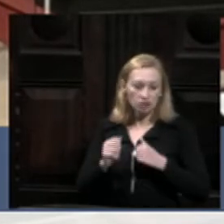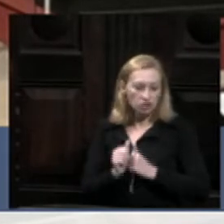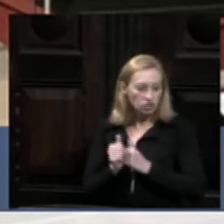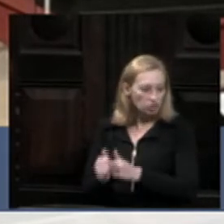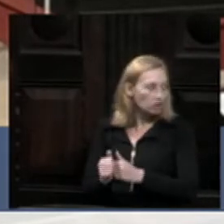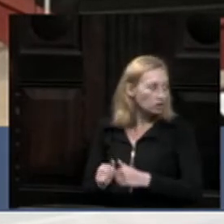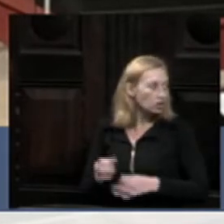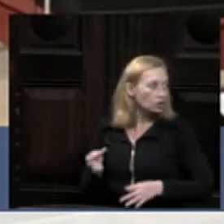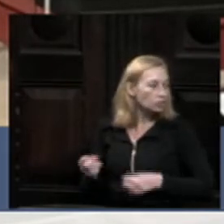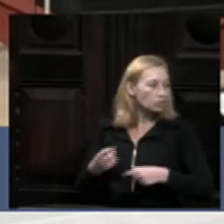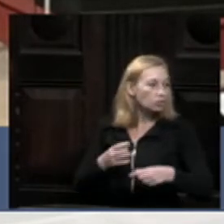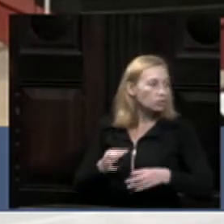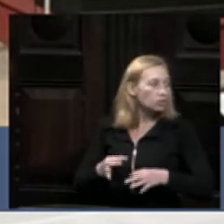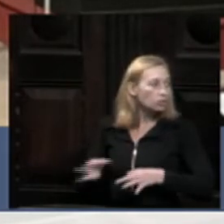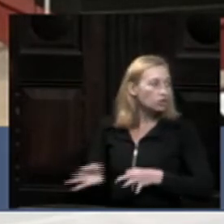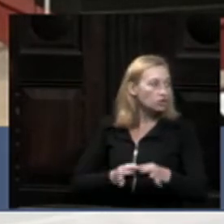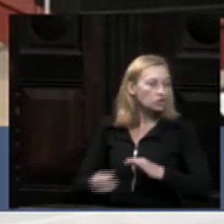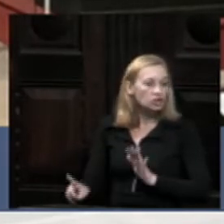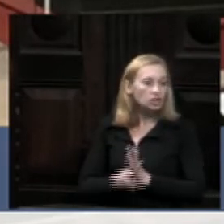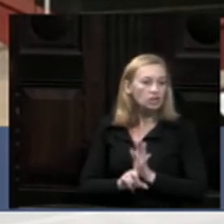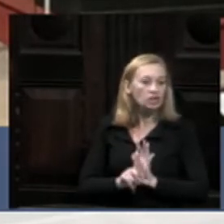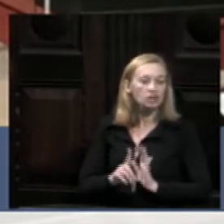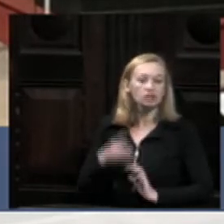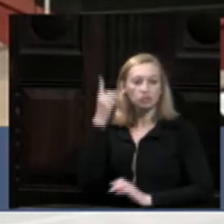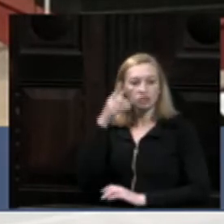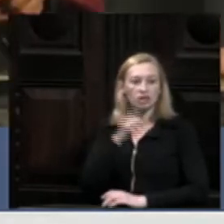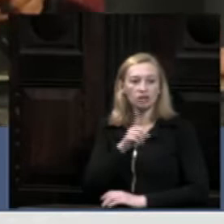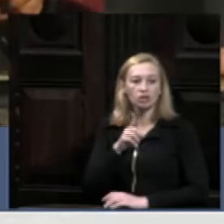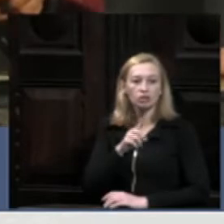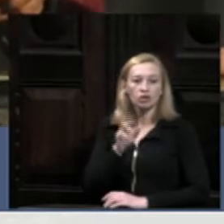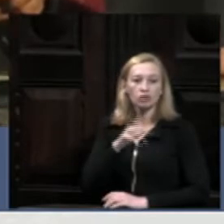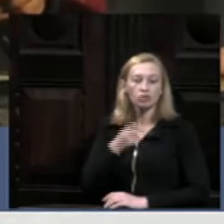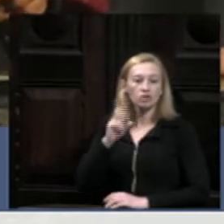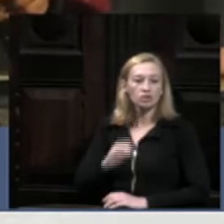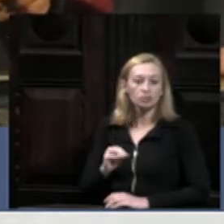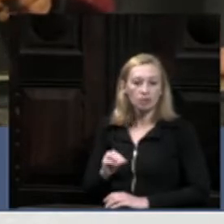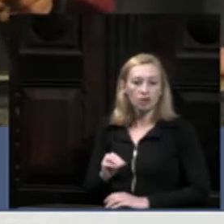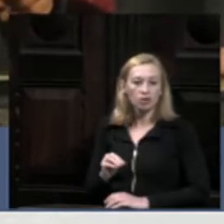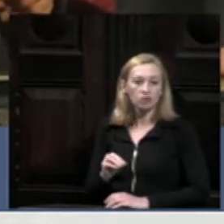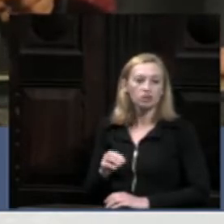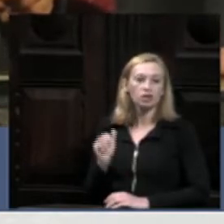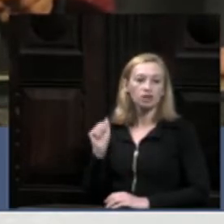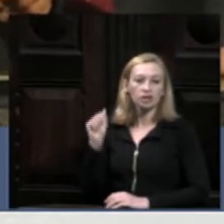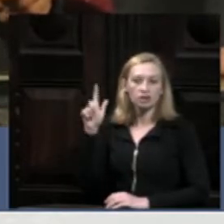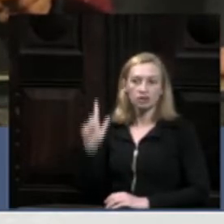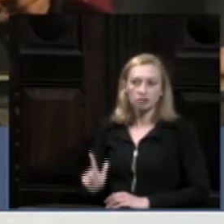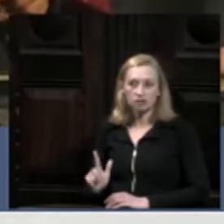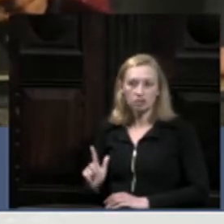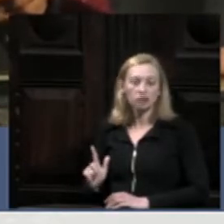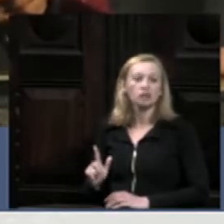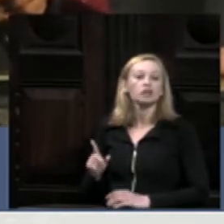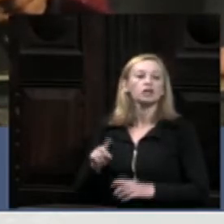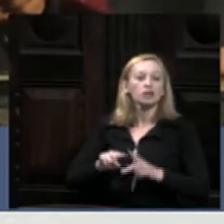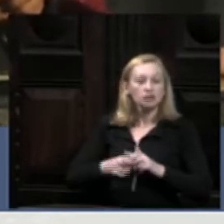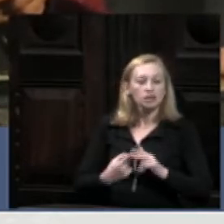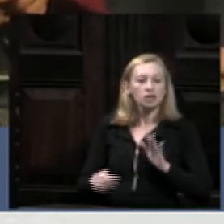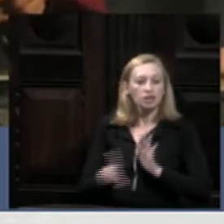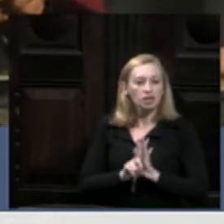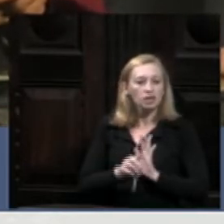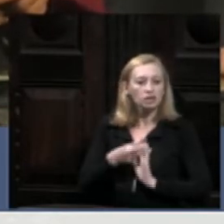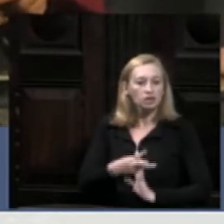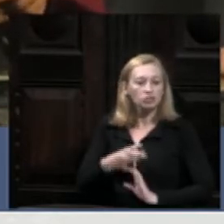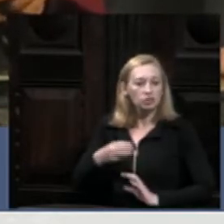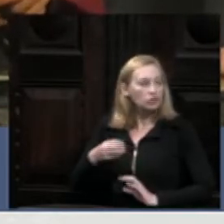lei 4108/2018, de autoria do deputado Luiz Paulo e André Siciliano, André Siciliano e Paulo Ramos, que altera a lei 3.189 de fevereiro